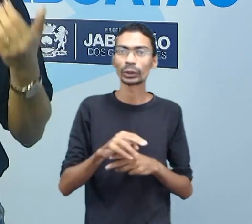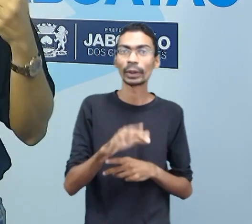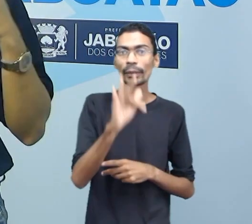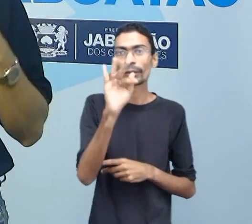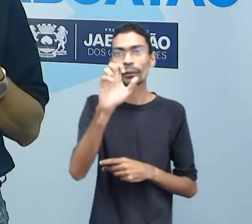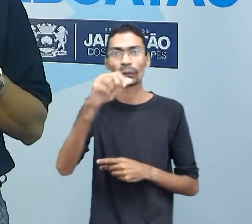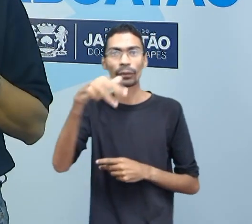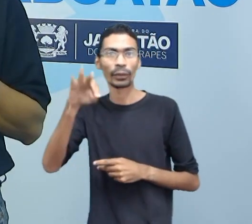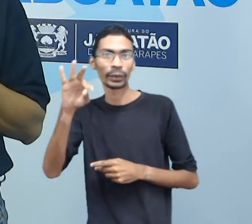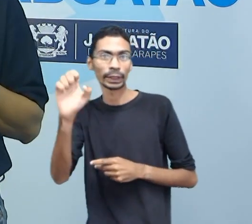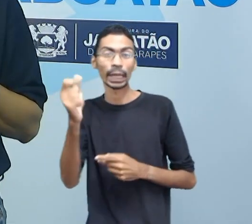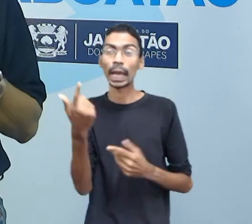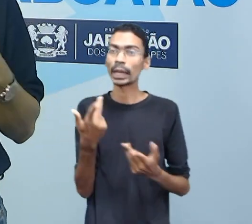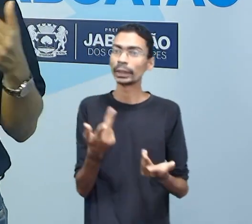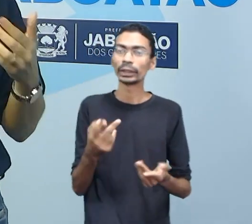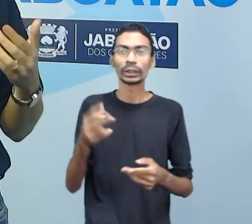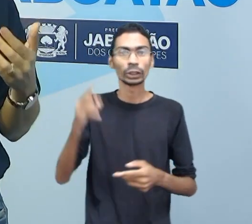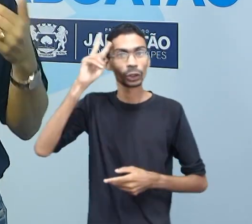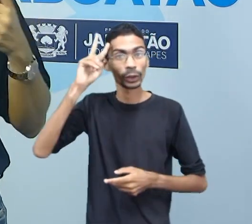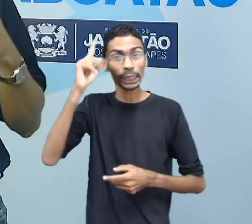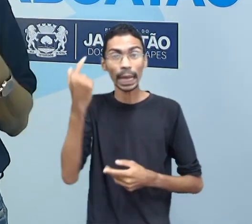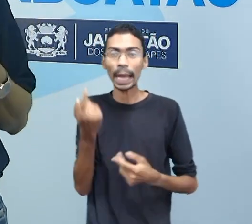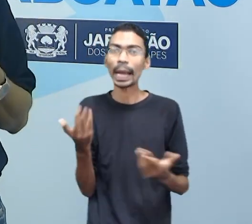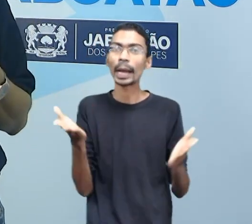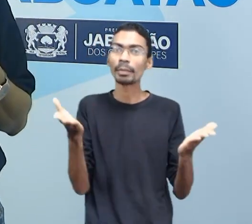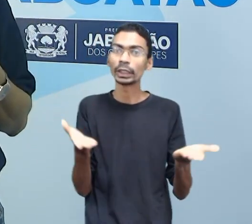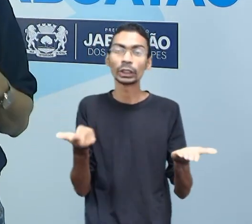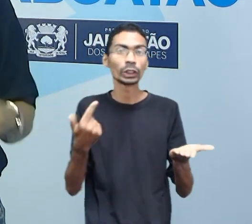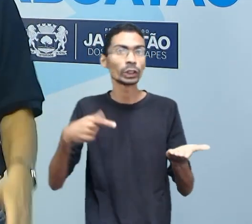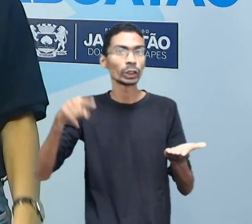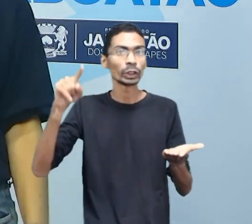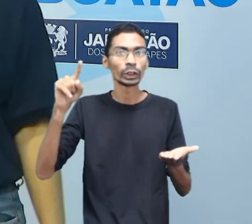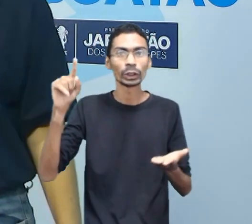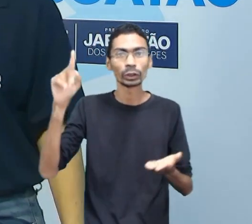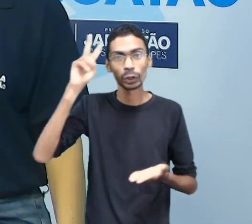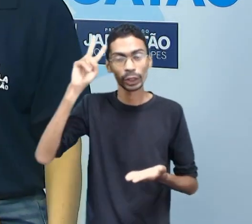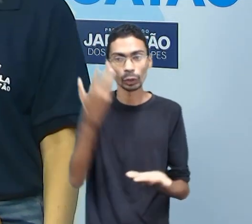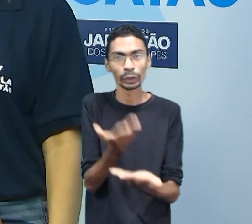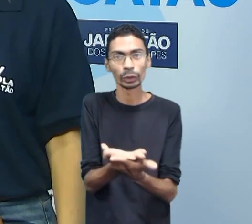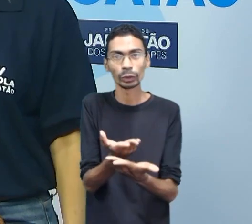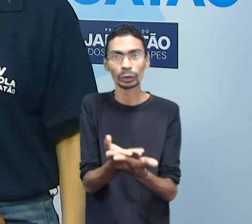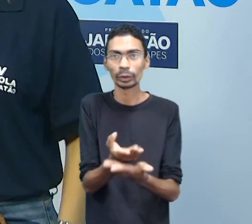históricas a partir do momento e que o historiador os estuda